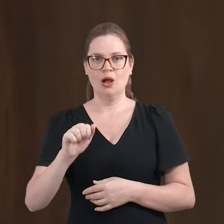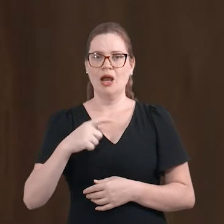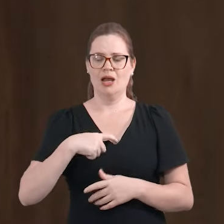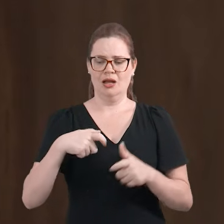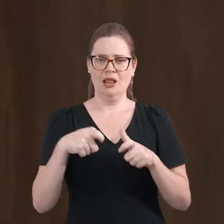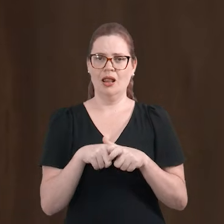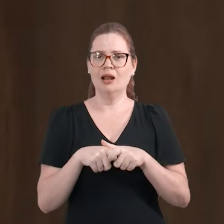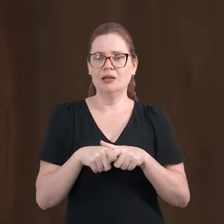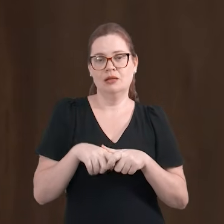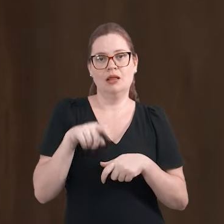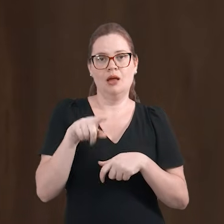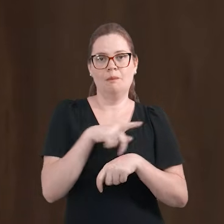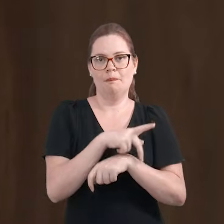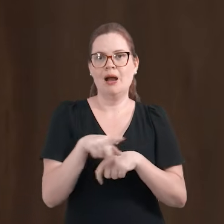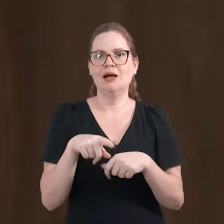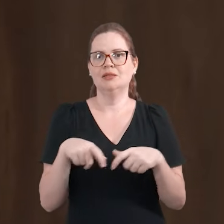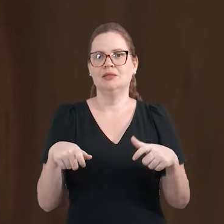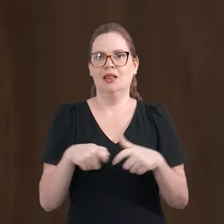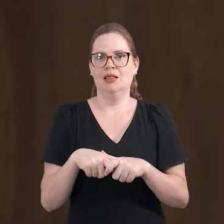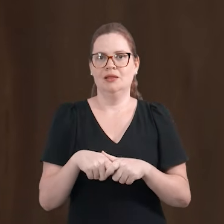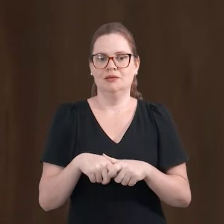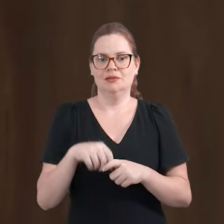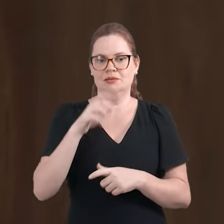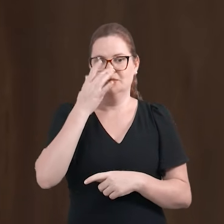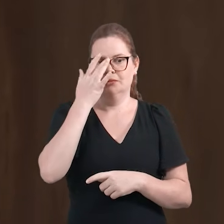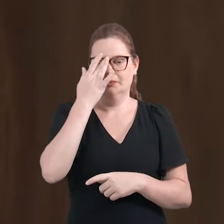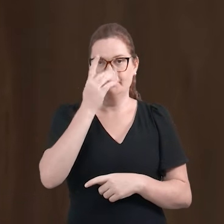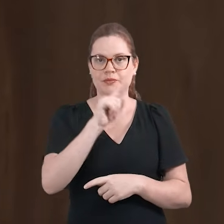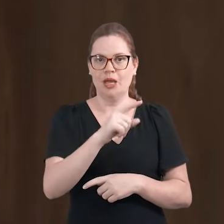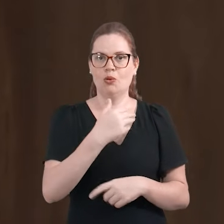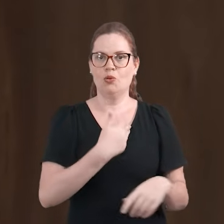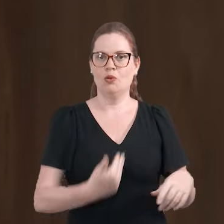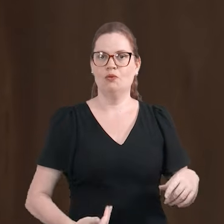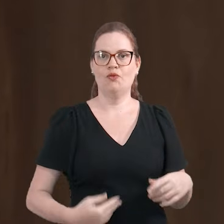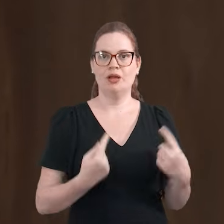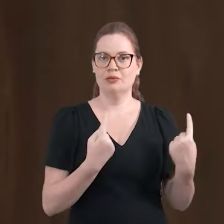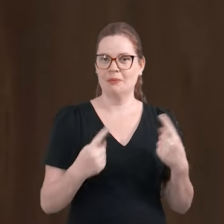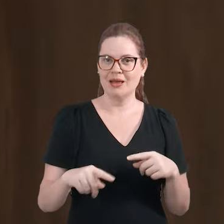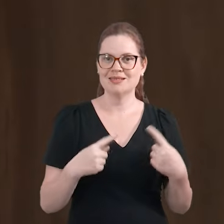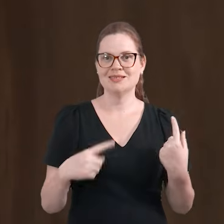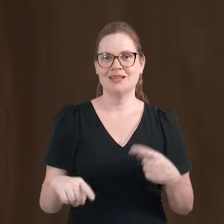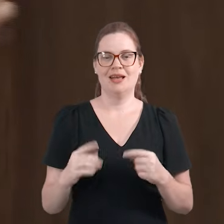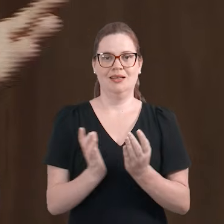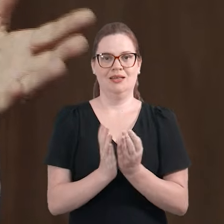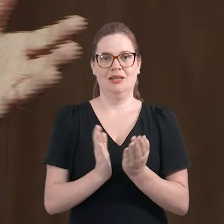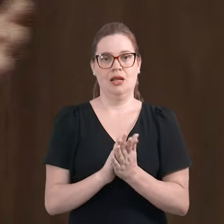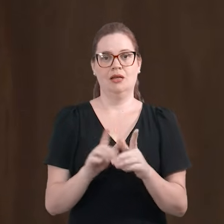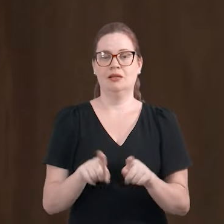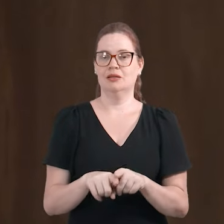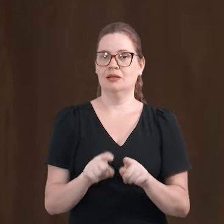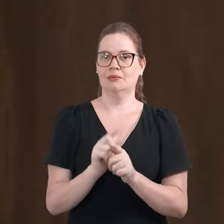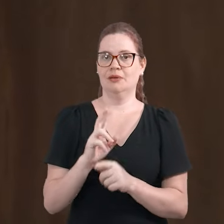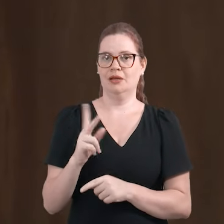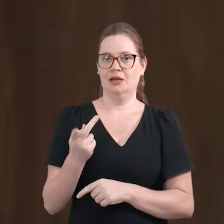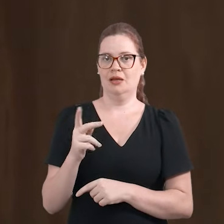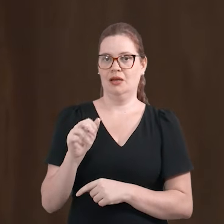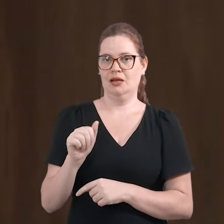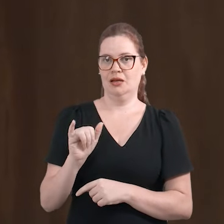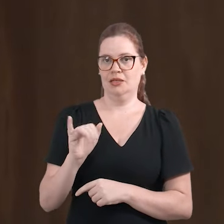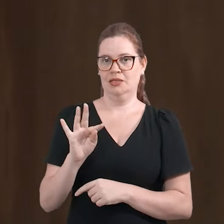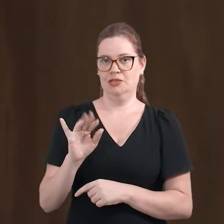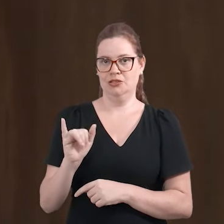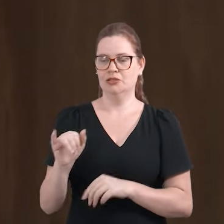lá e se existe um governo que persegue em alguns aspectos. Então nós temos o Haiti,